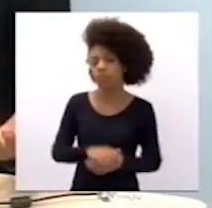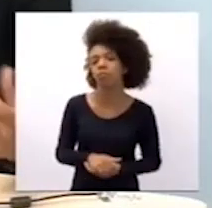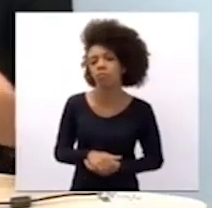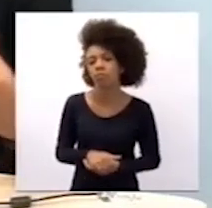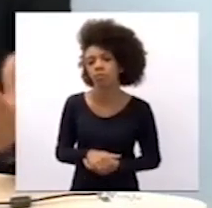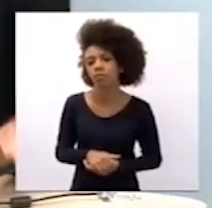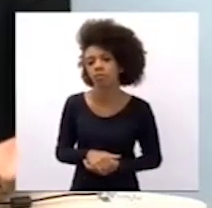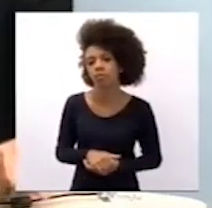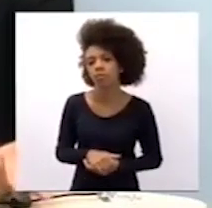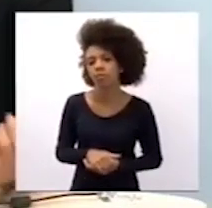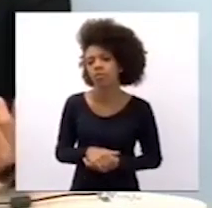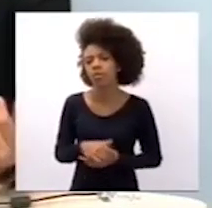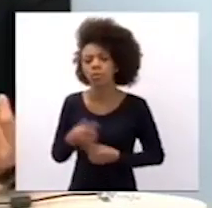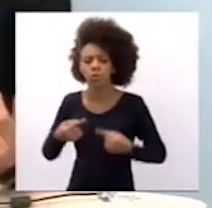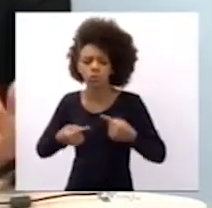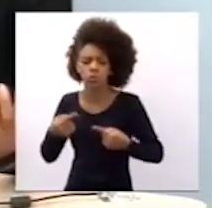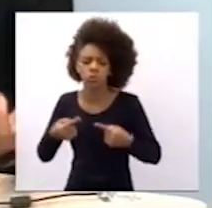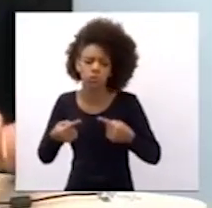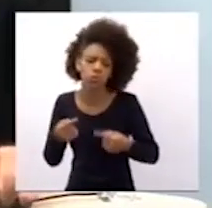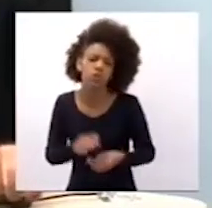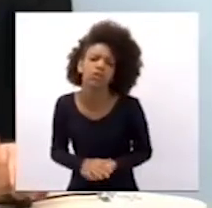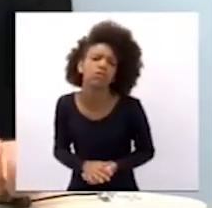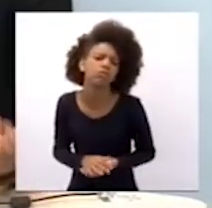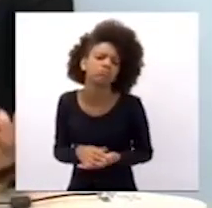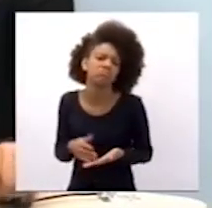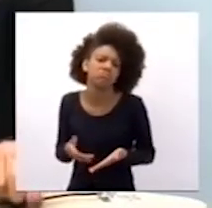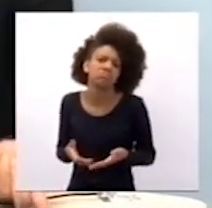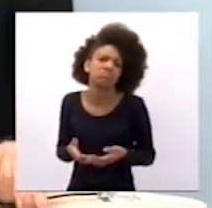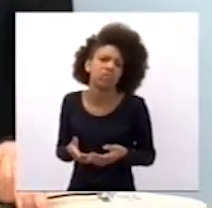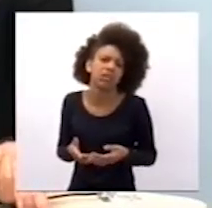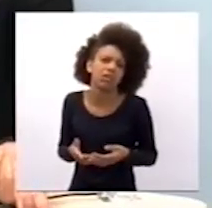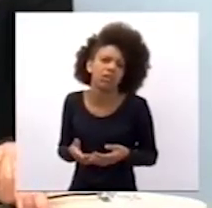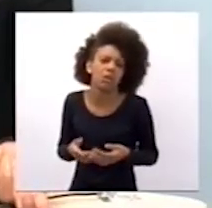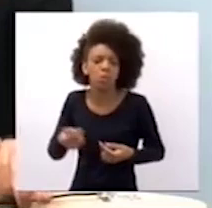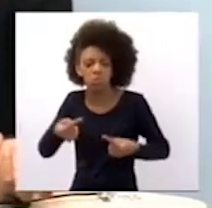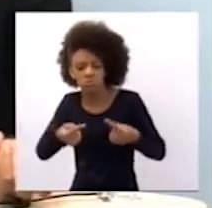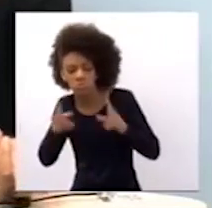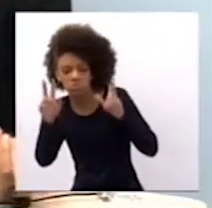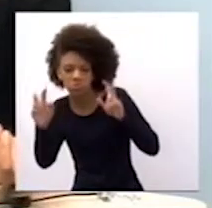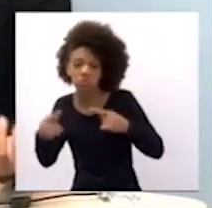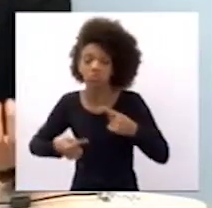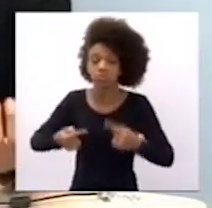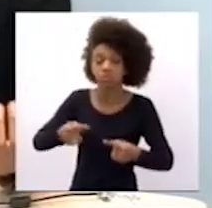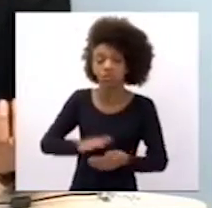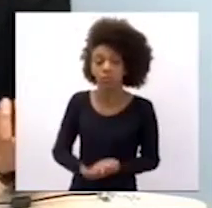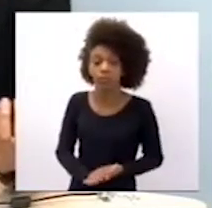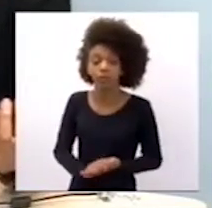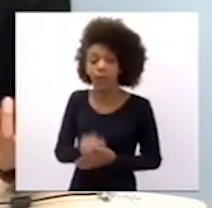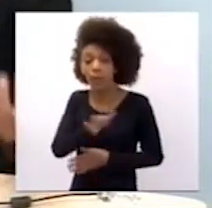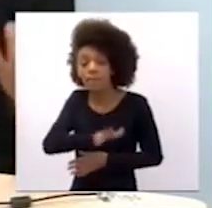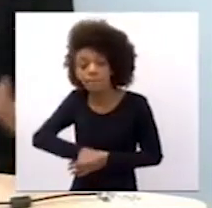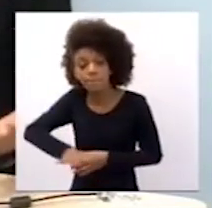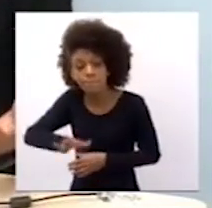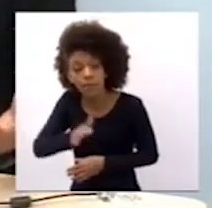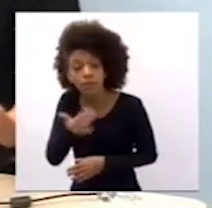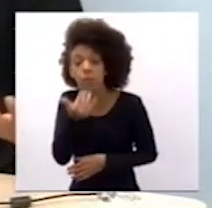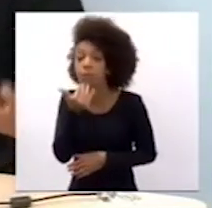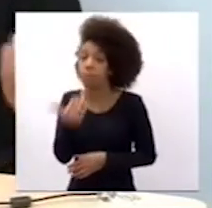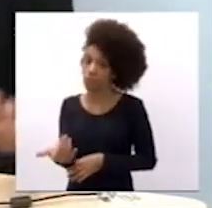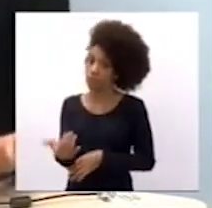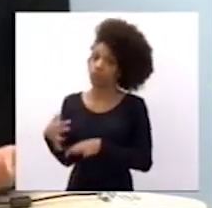faça uma discussão, né, levante algumas questões para serem debatidas. O espaço pede